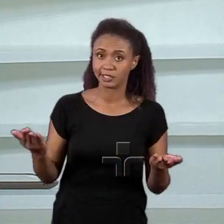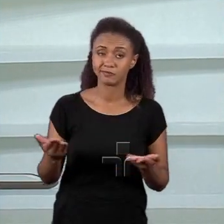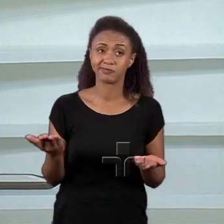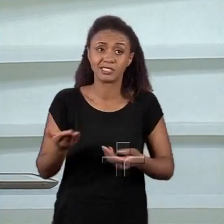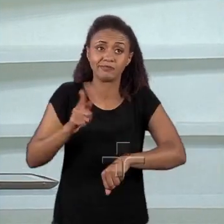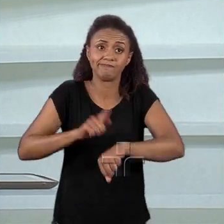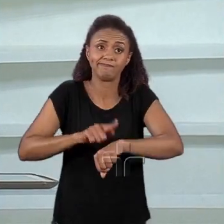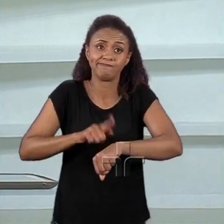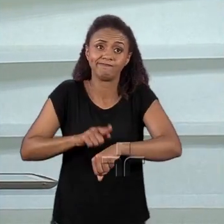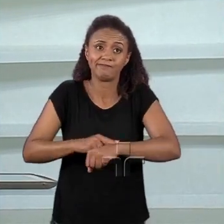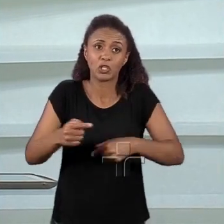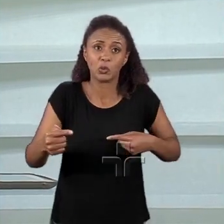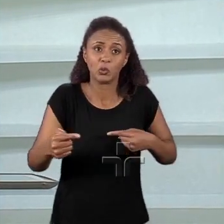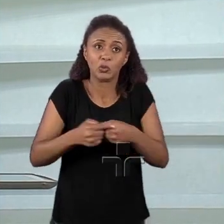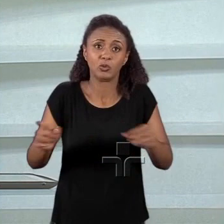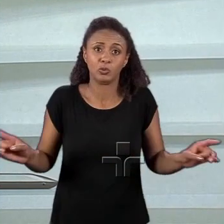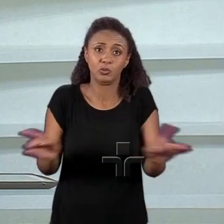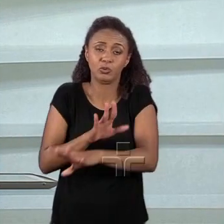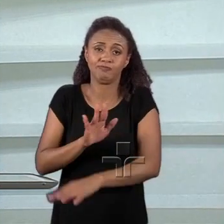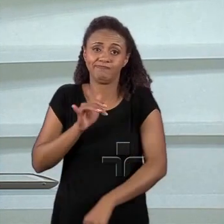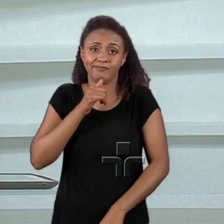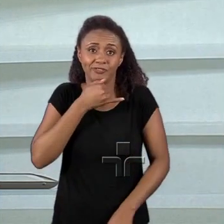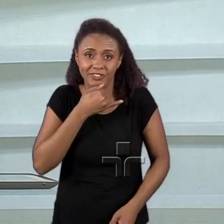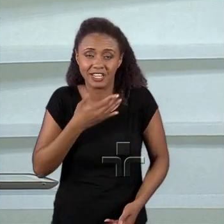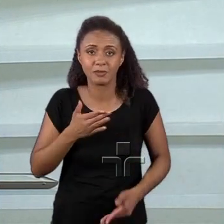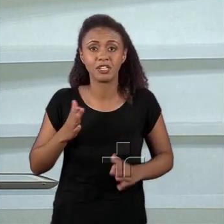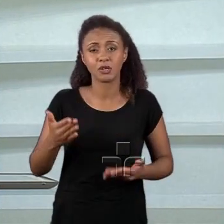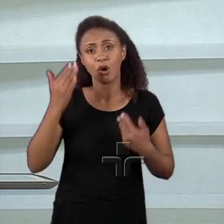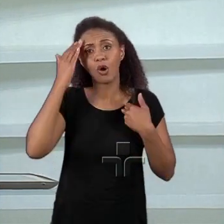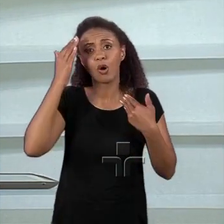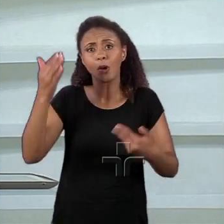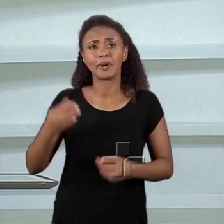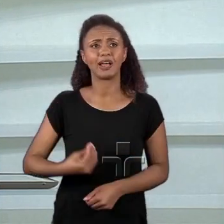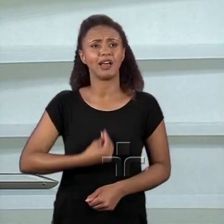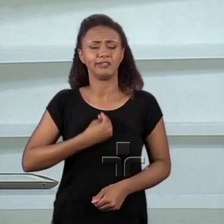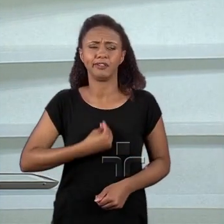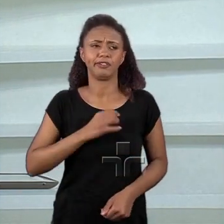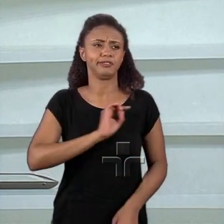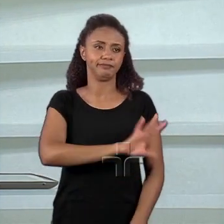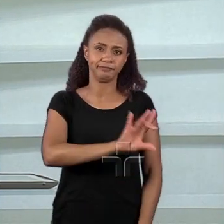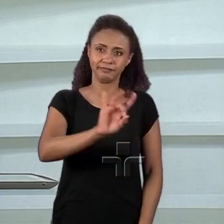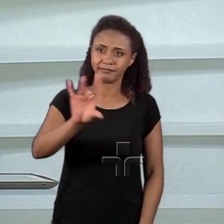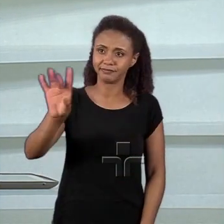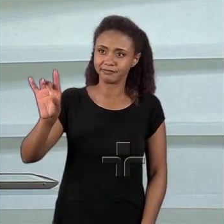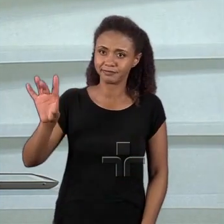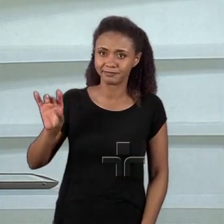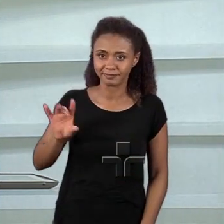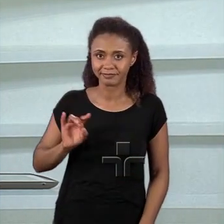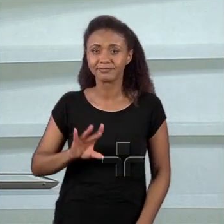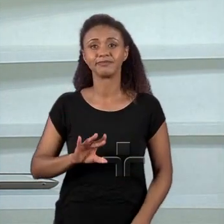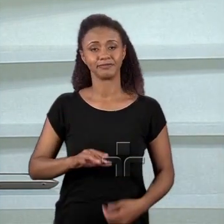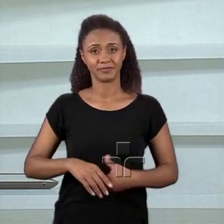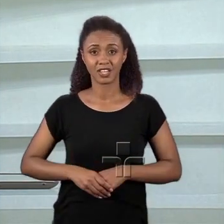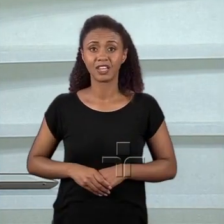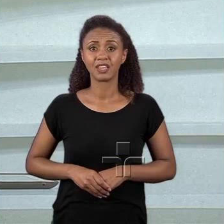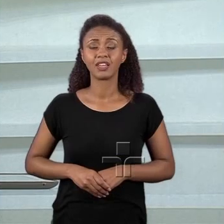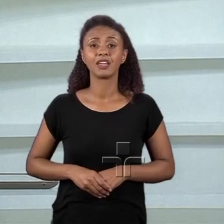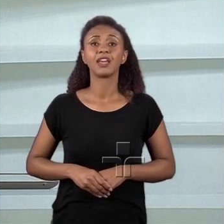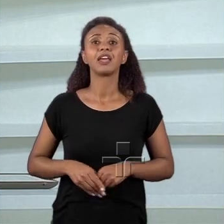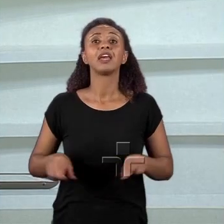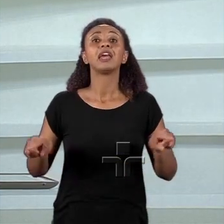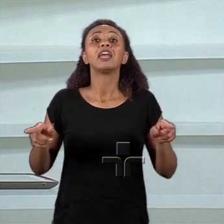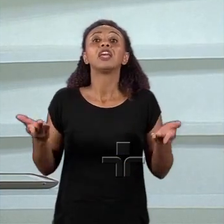Eu agradeço a participação da Kátia Abreu, da Ana Amélia, do Eduardo Jorge, da Clarice Oliveira e do nosso